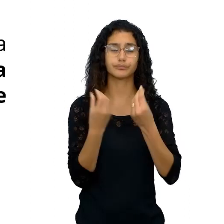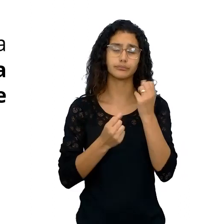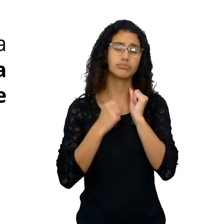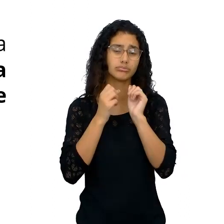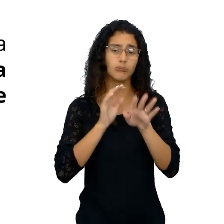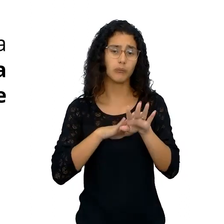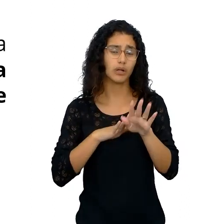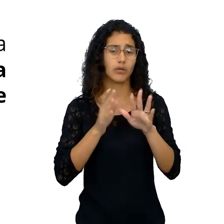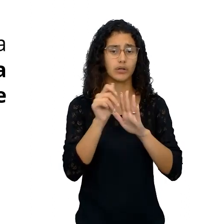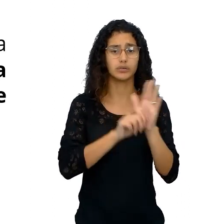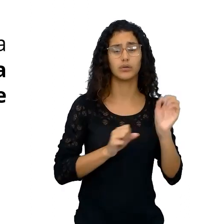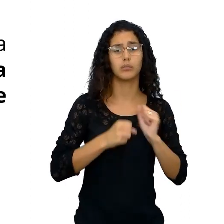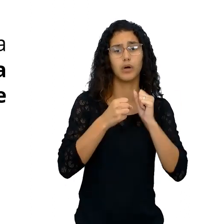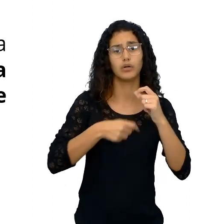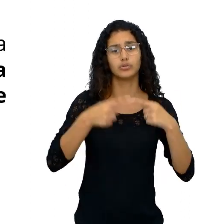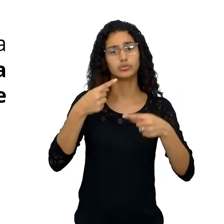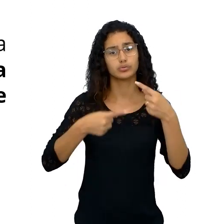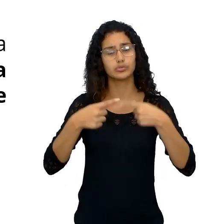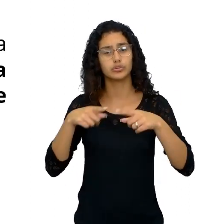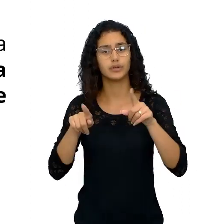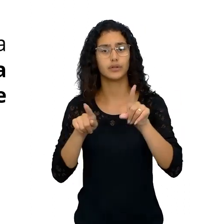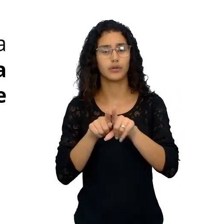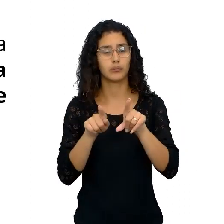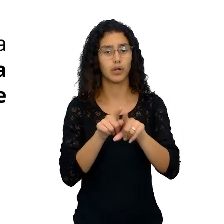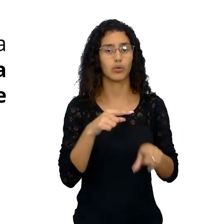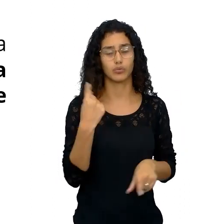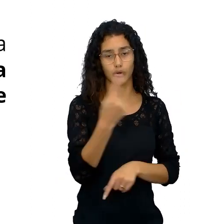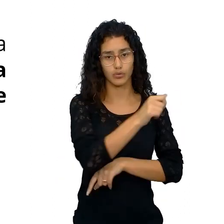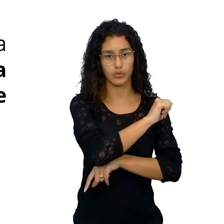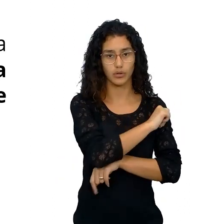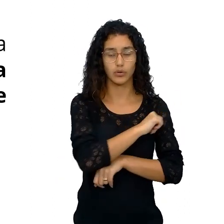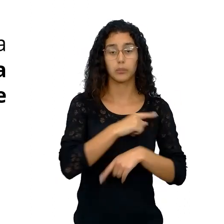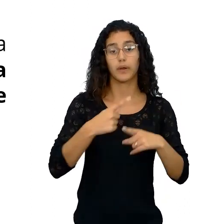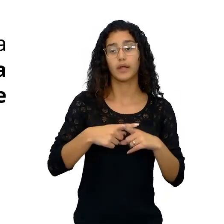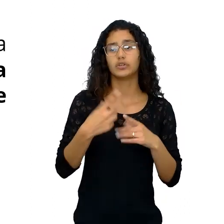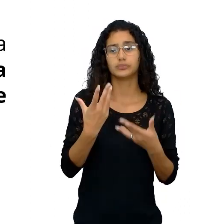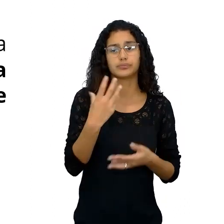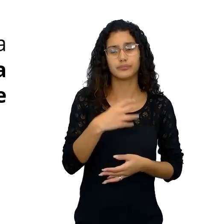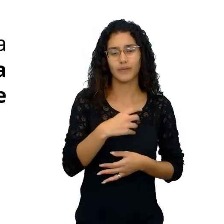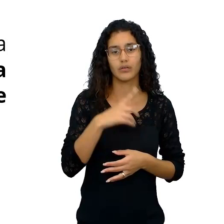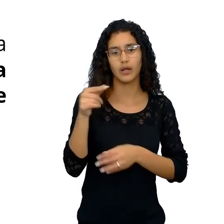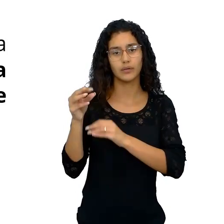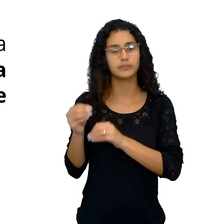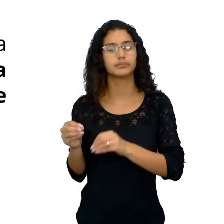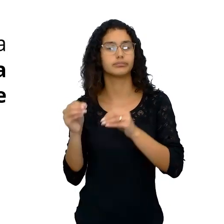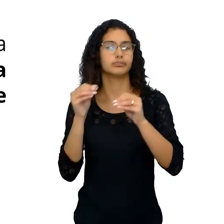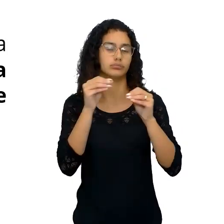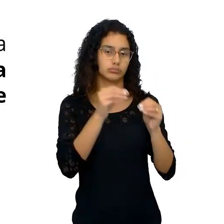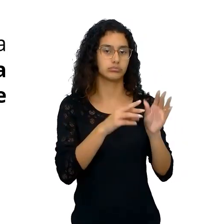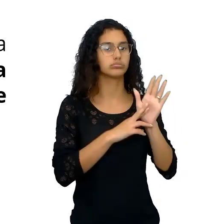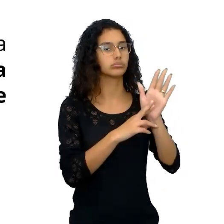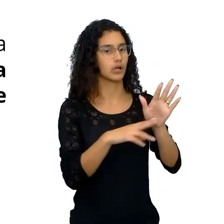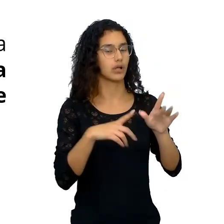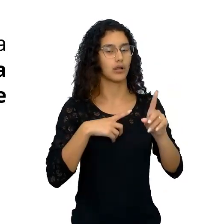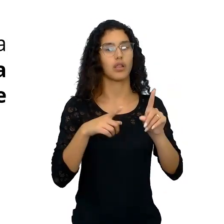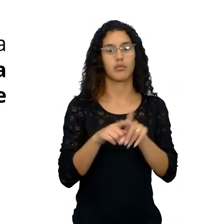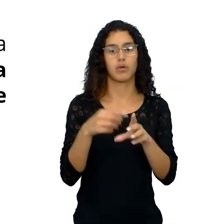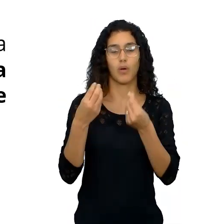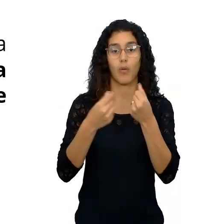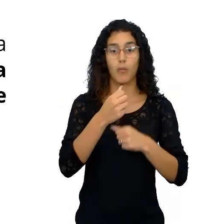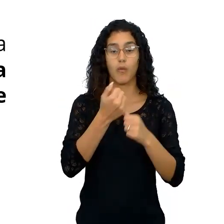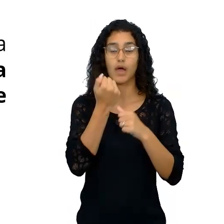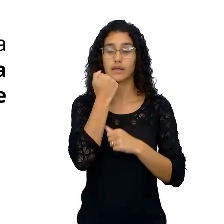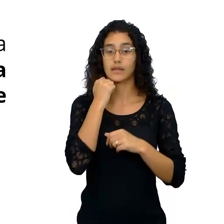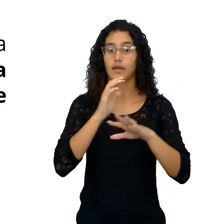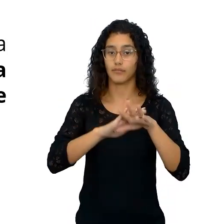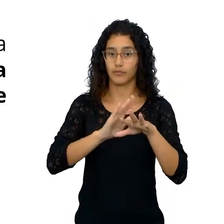esse artigo, como a gente pode discutir com os nossos estudantes. Porque, de certa forma, é mostrar como a ciência ela